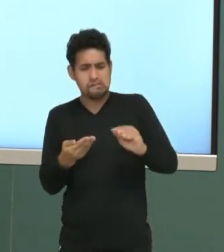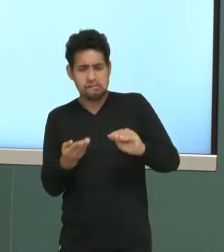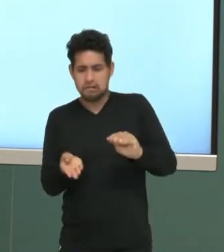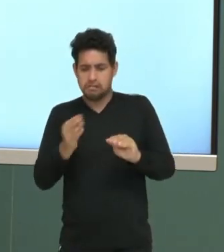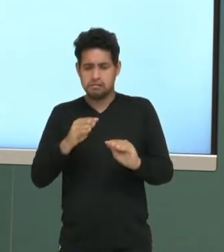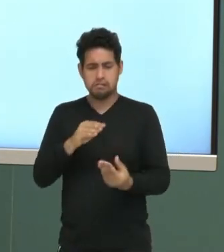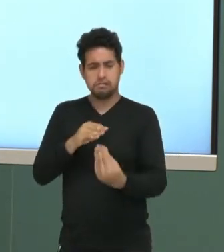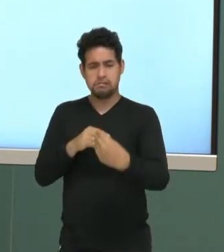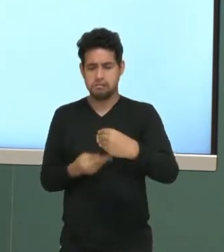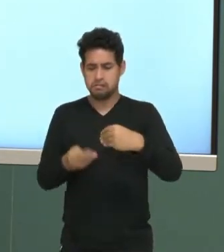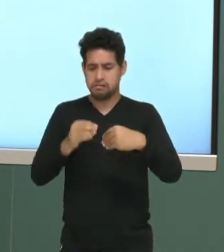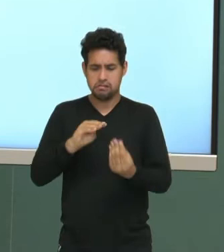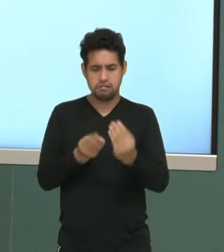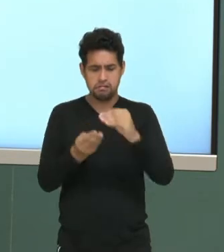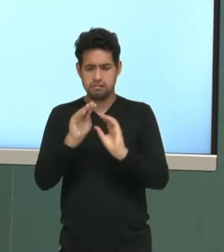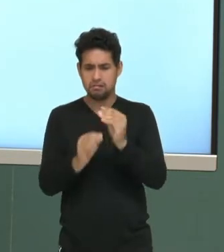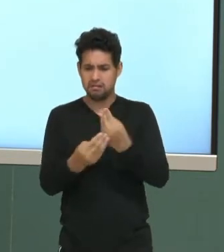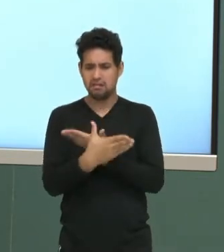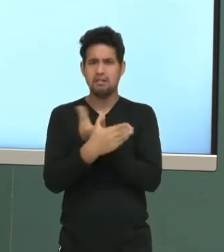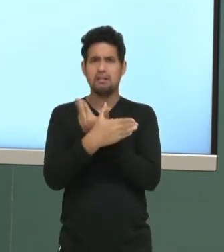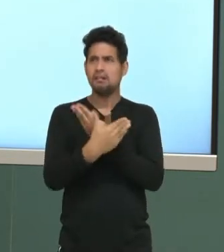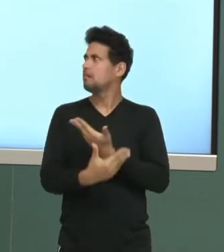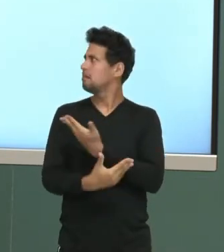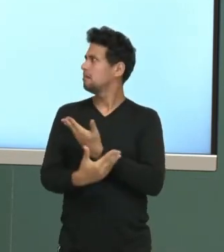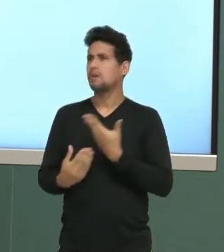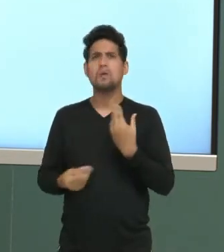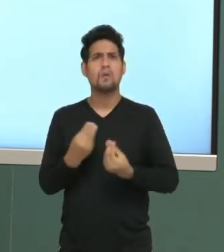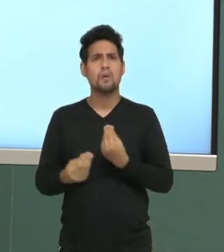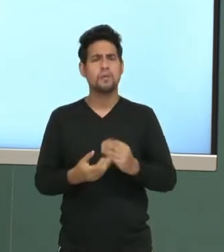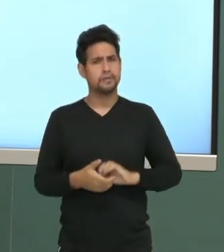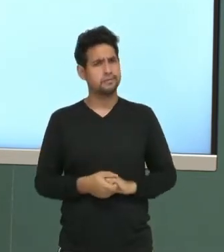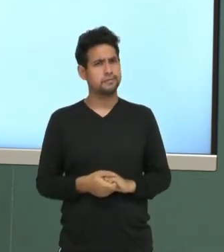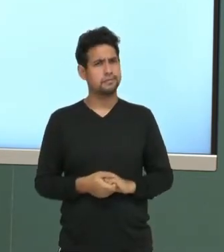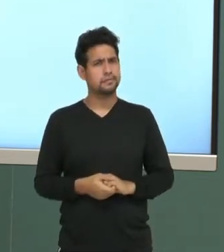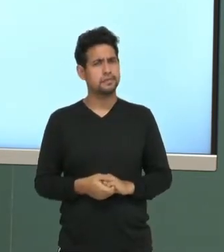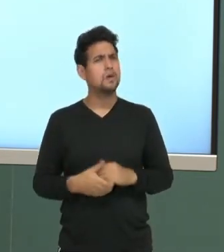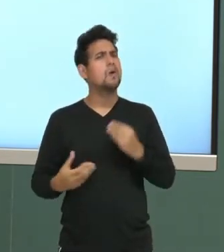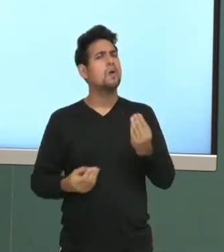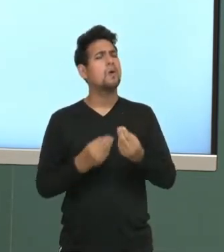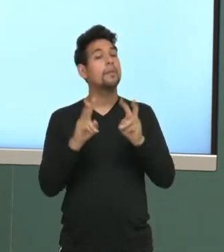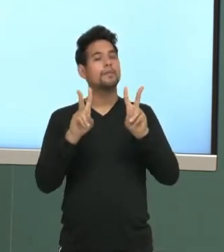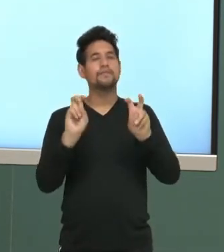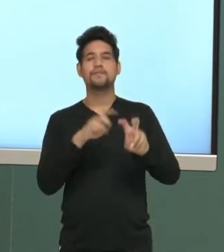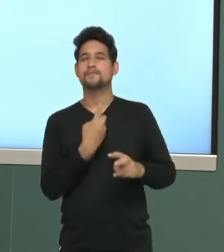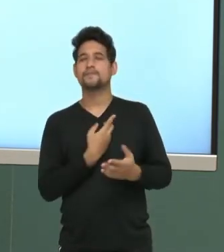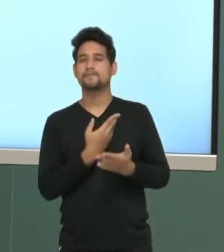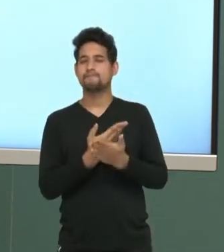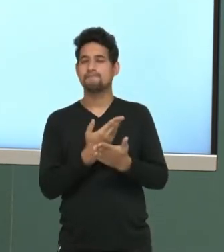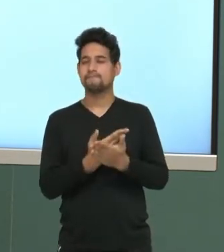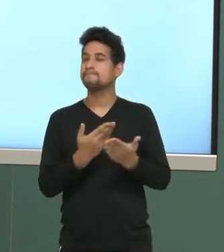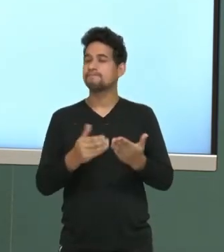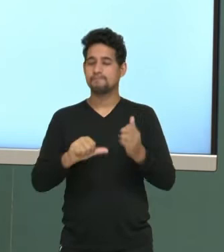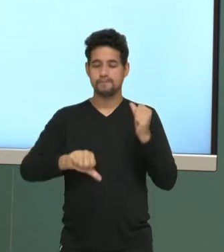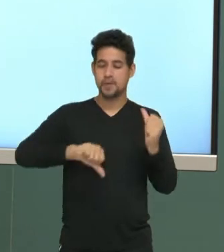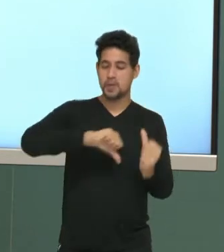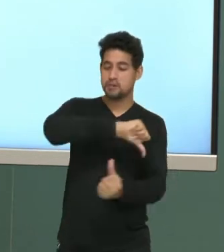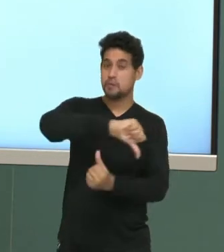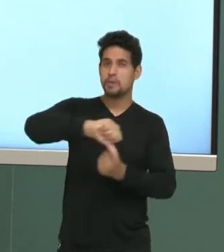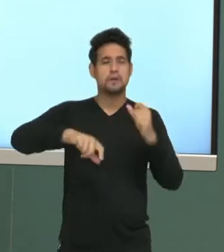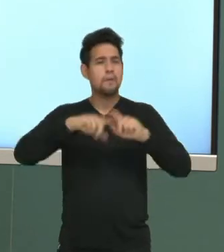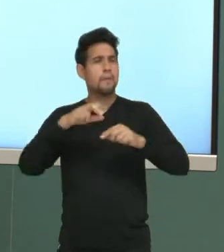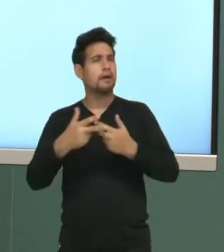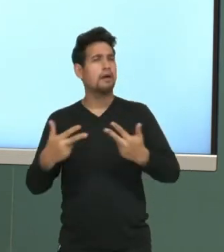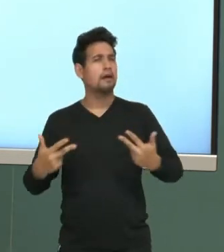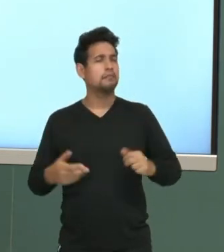dobrá-lo e transformar num objeto, numa ave, com o assunto da nossa aula, transformação de